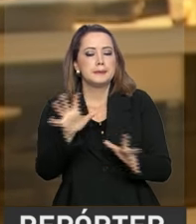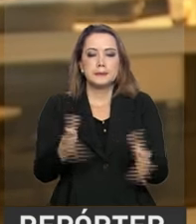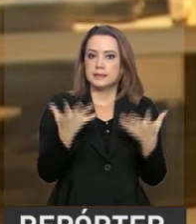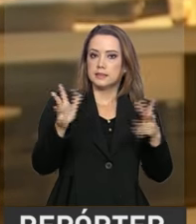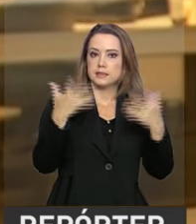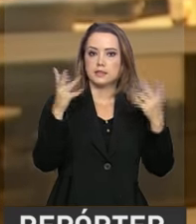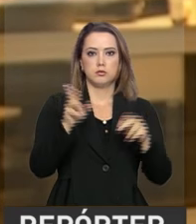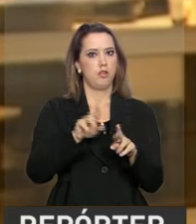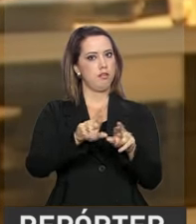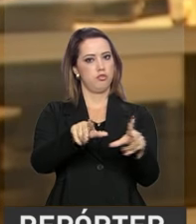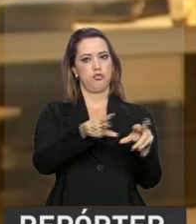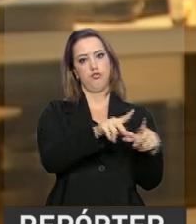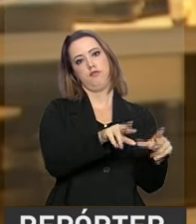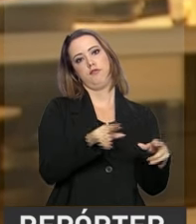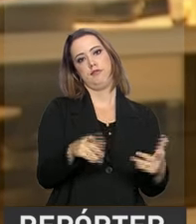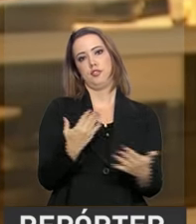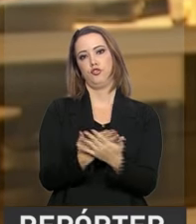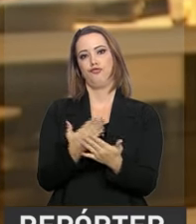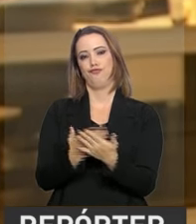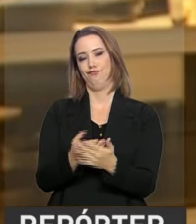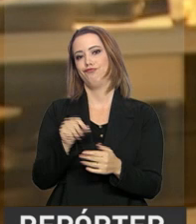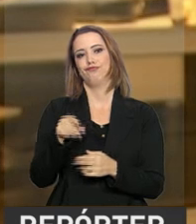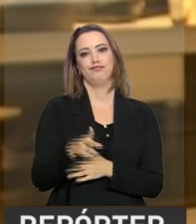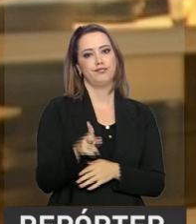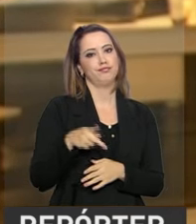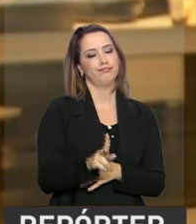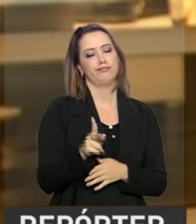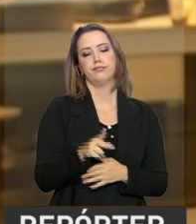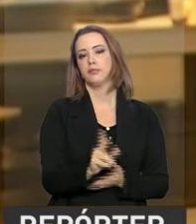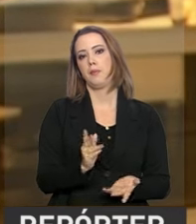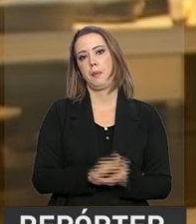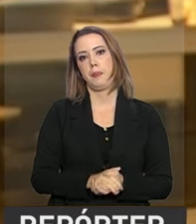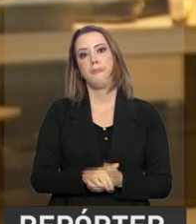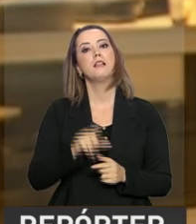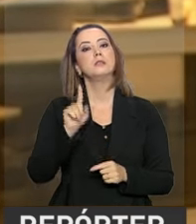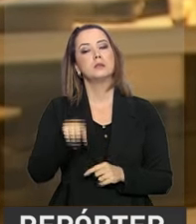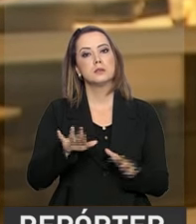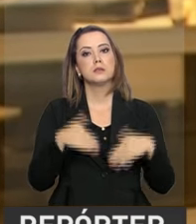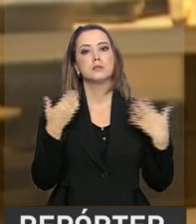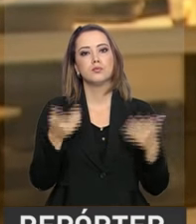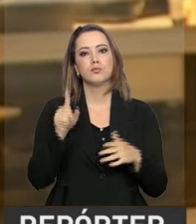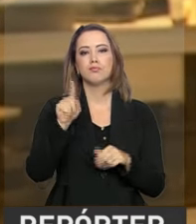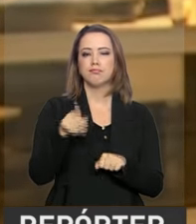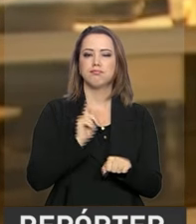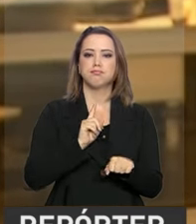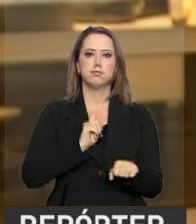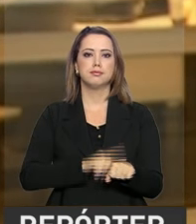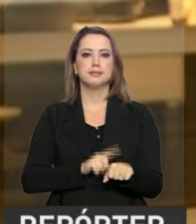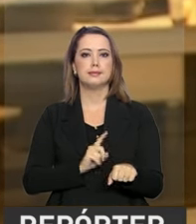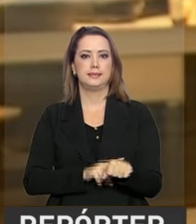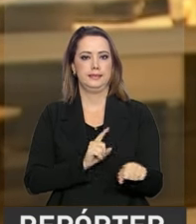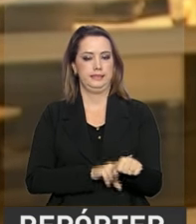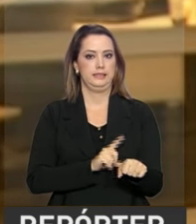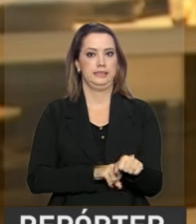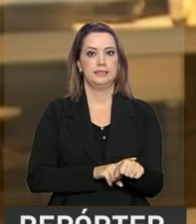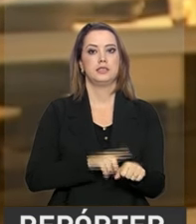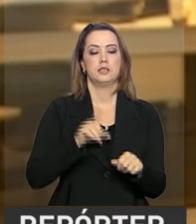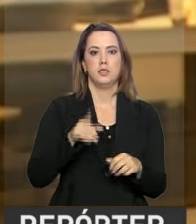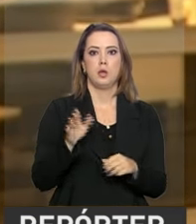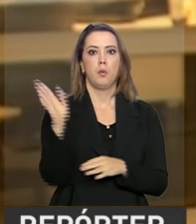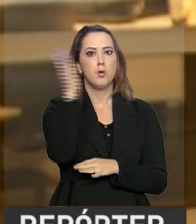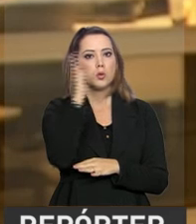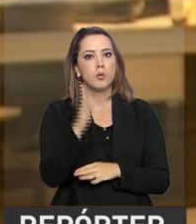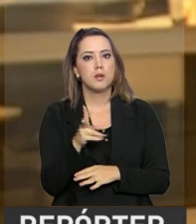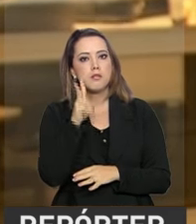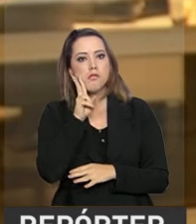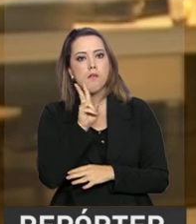motivadoras, diferentes do que o aluno vê na sala de aula usual. Então, é um momento que eu sempre digo, o Brasil para